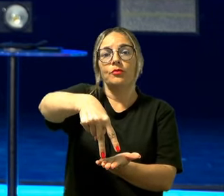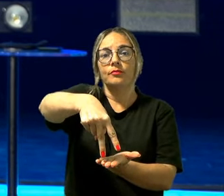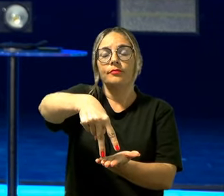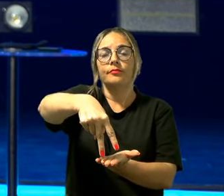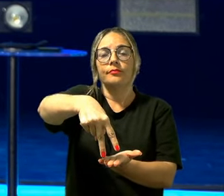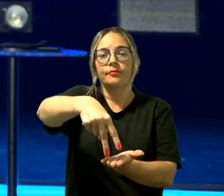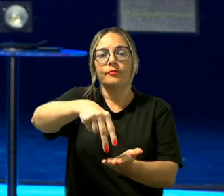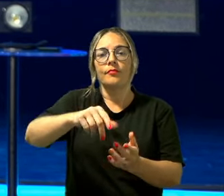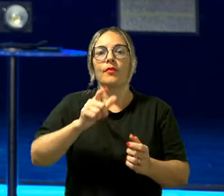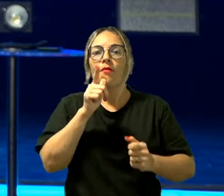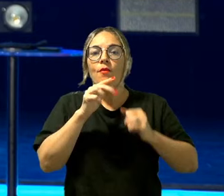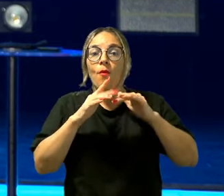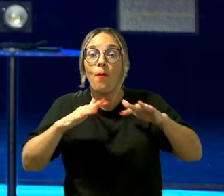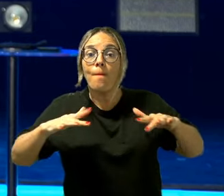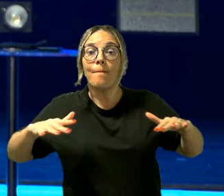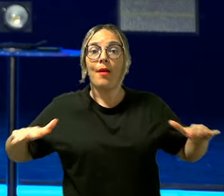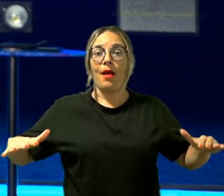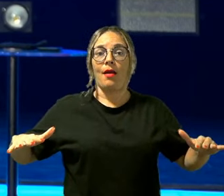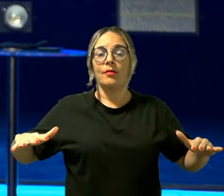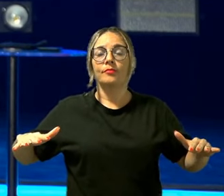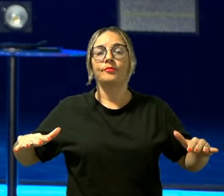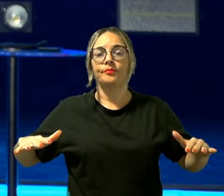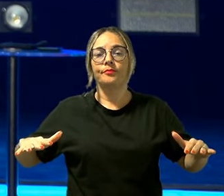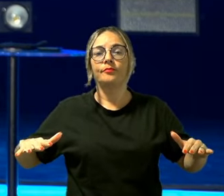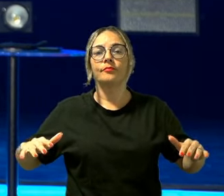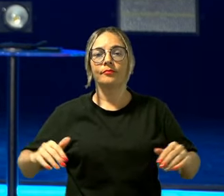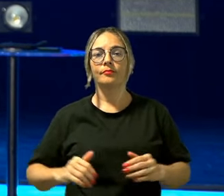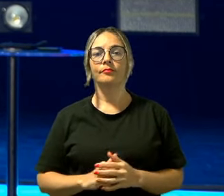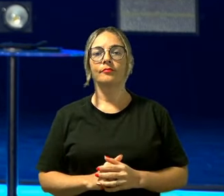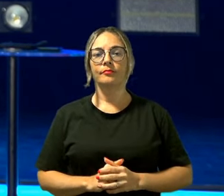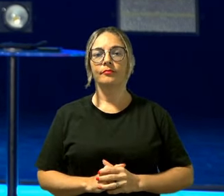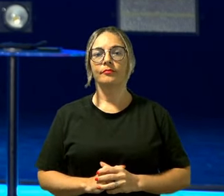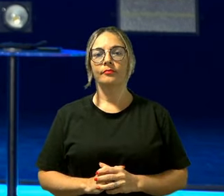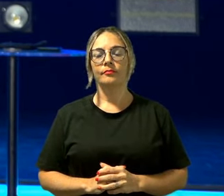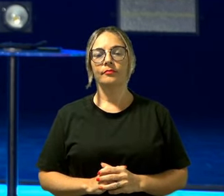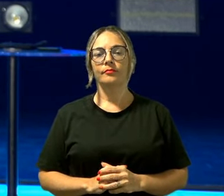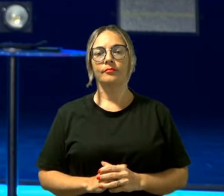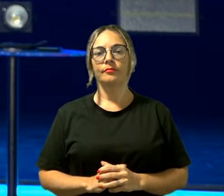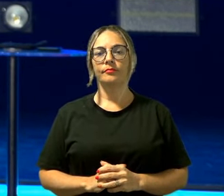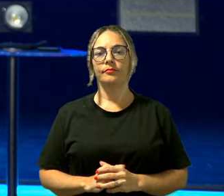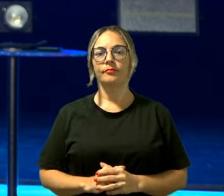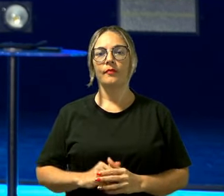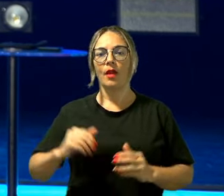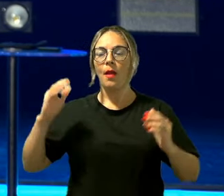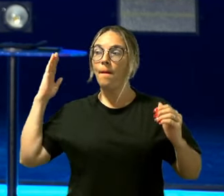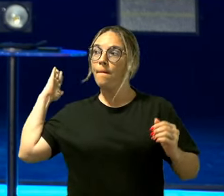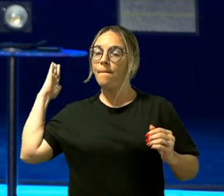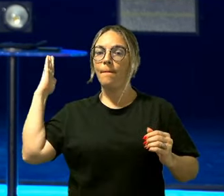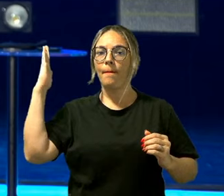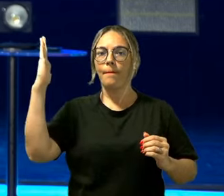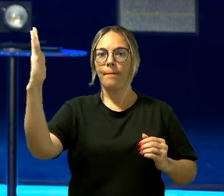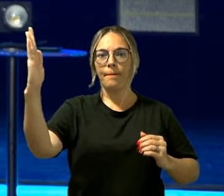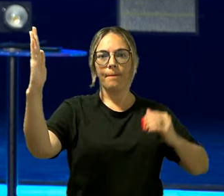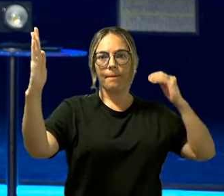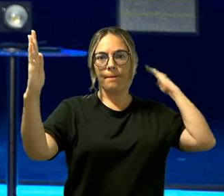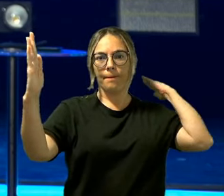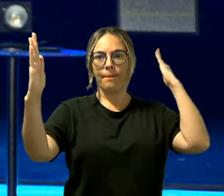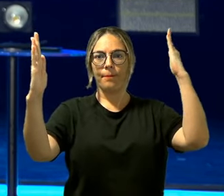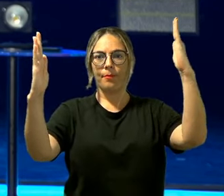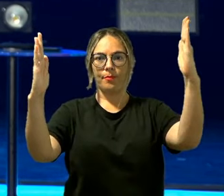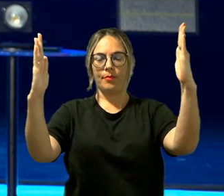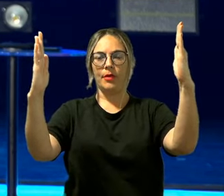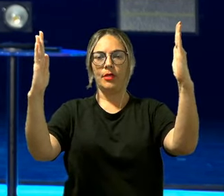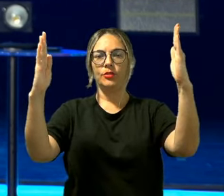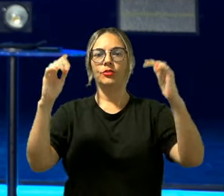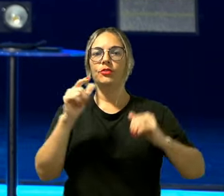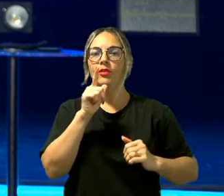atravessaram pelo meio do mar em terra? Em terra? tendo uma parede de água à direita e outra à esquerda.